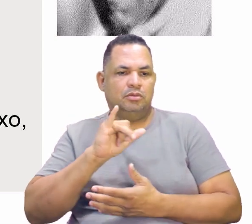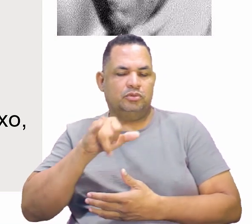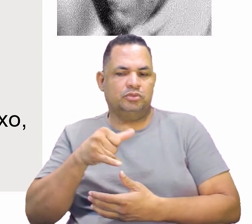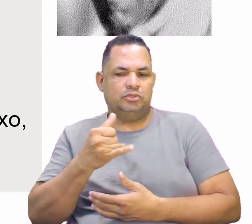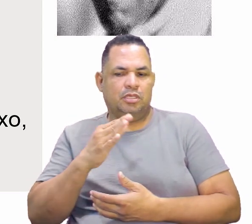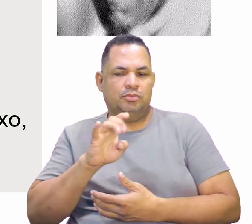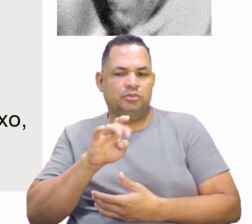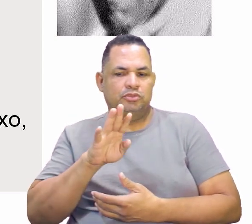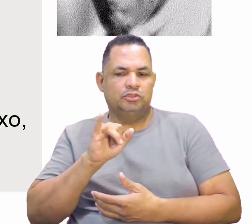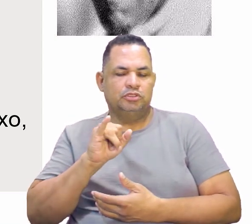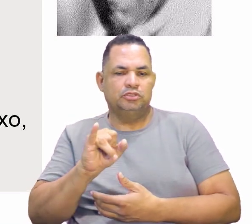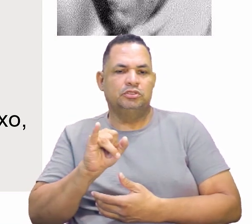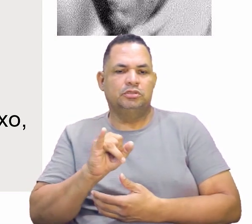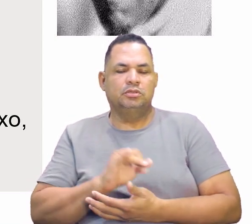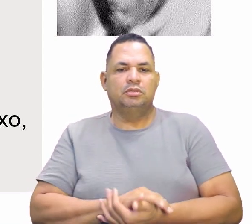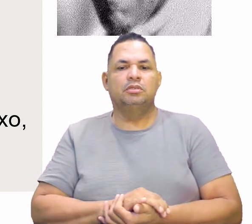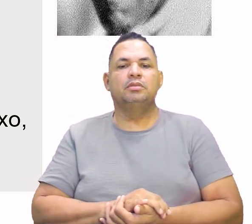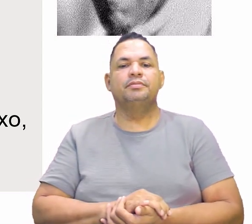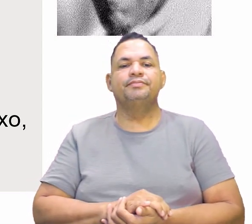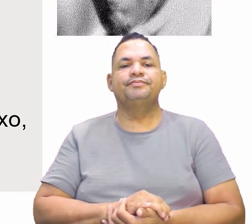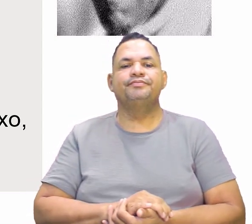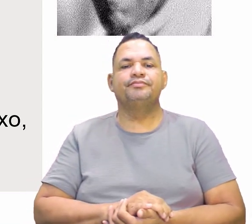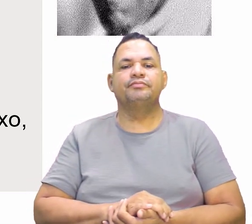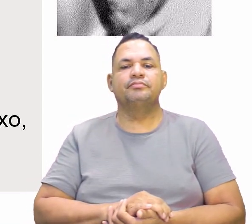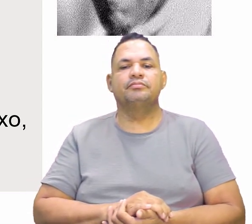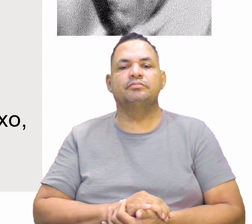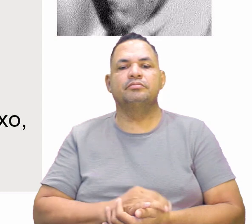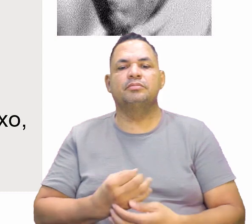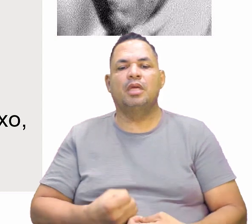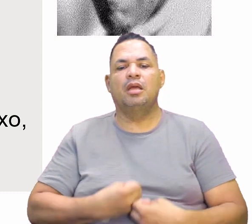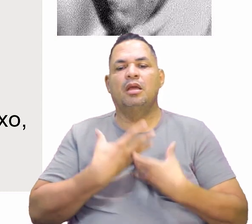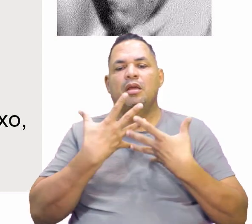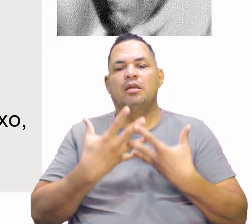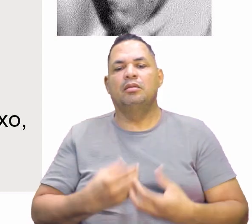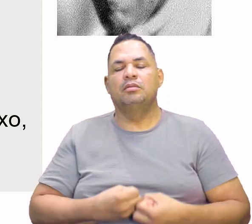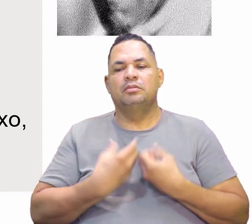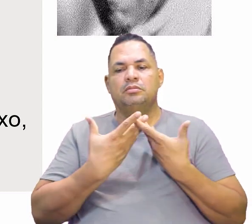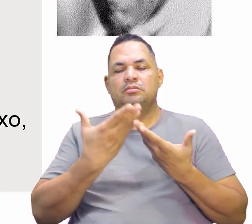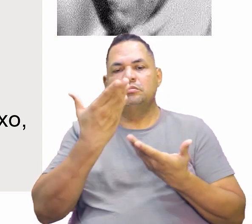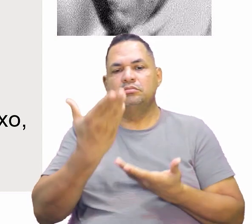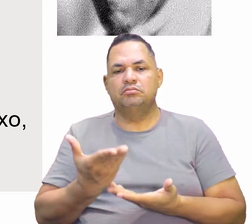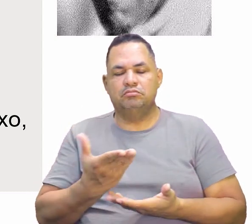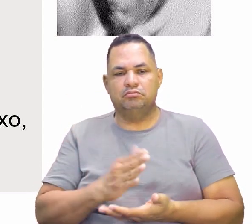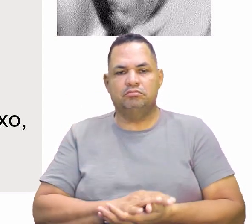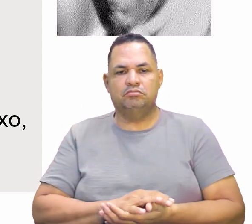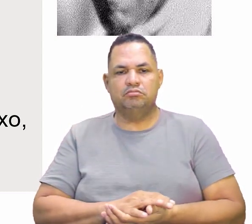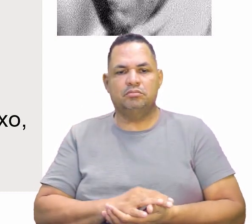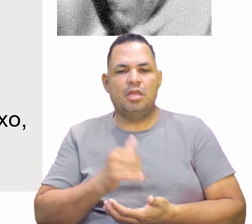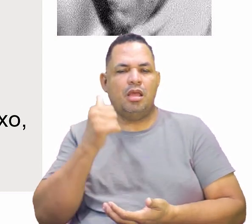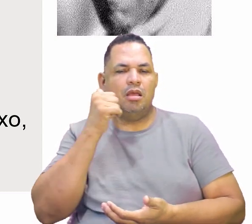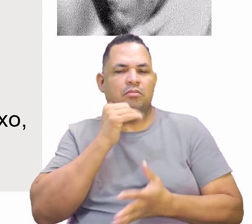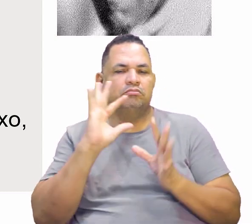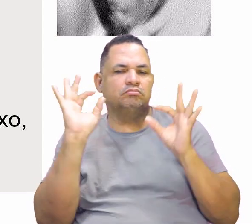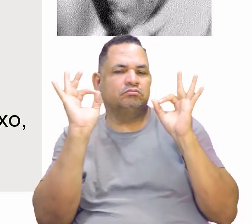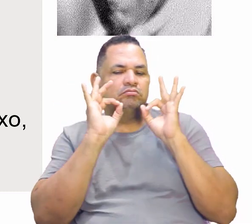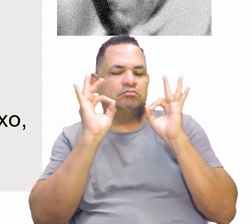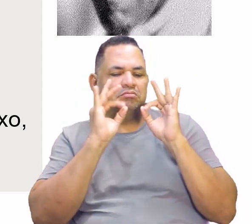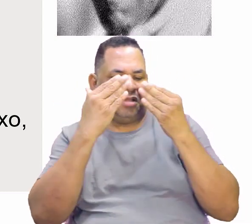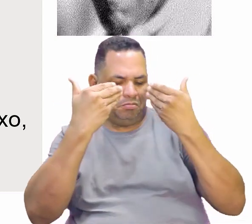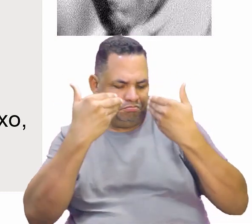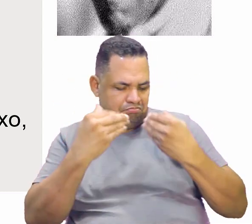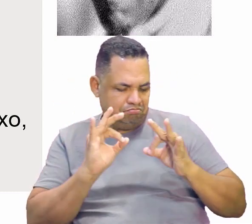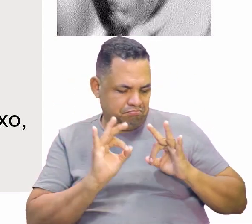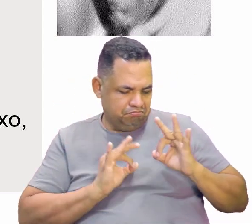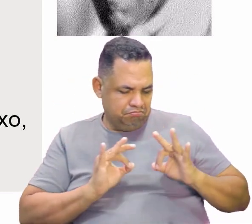Jabuti. Olha aqui, nesta poesia, você já vai perceber neste poema, moça linda, bem